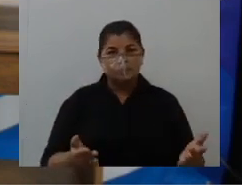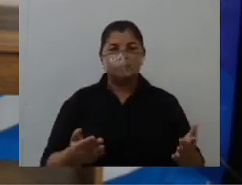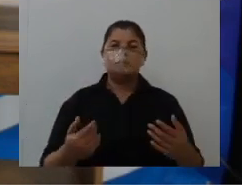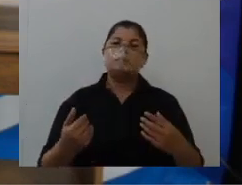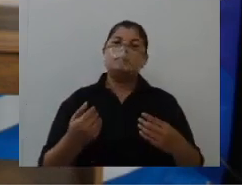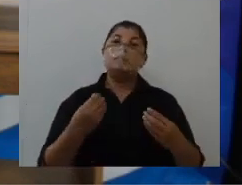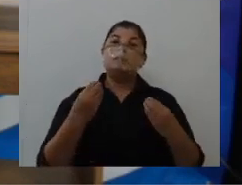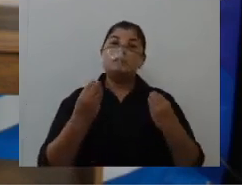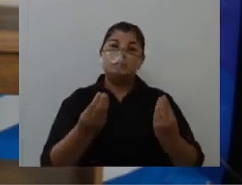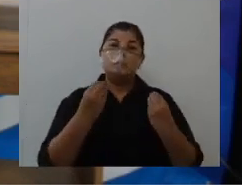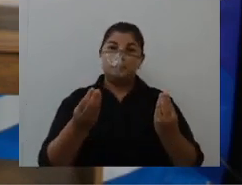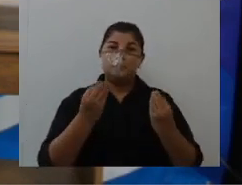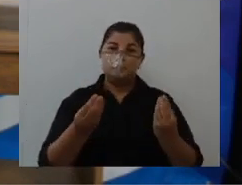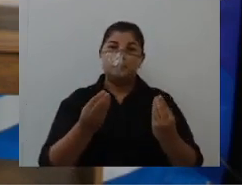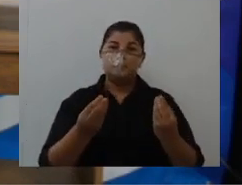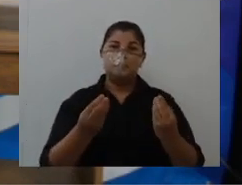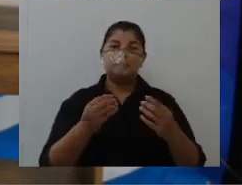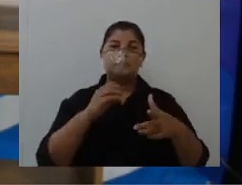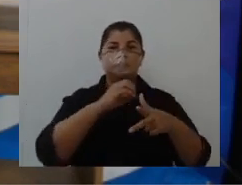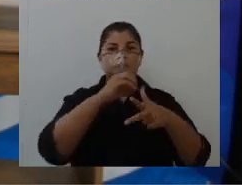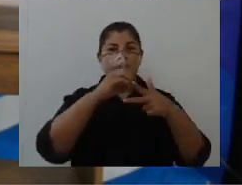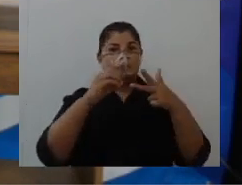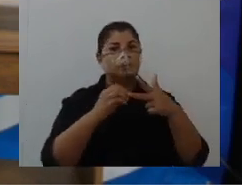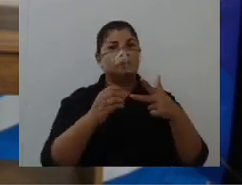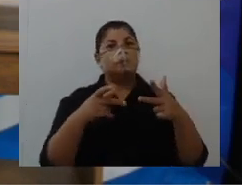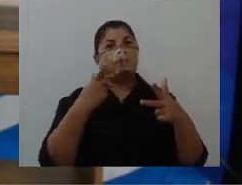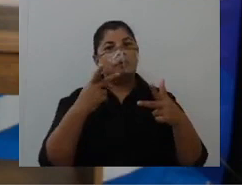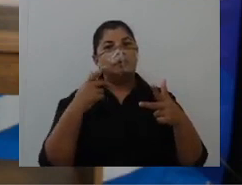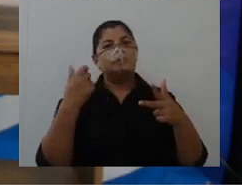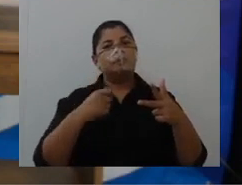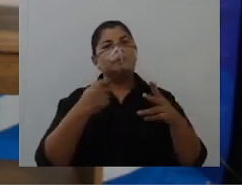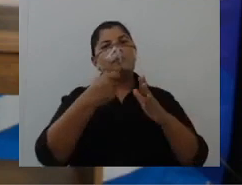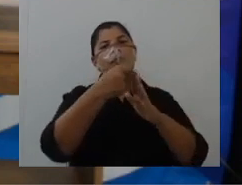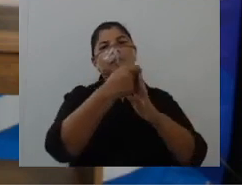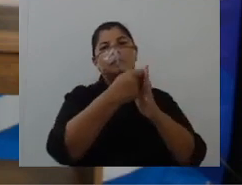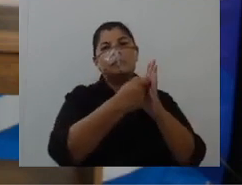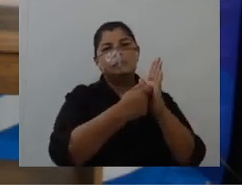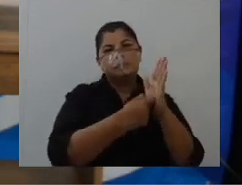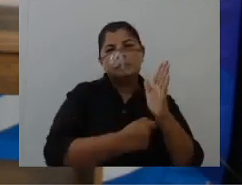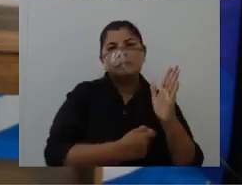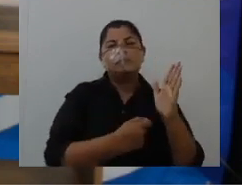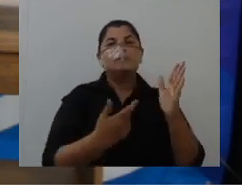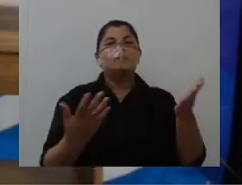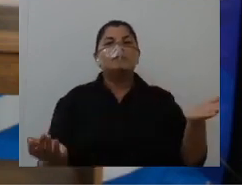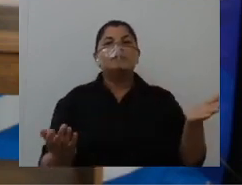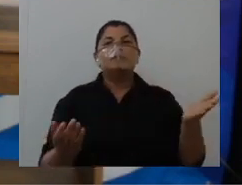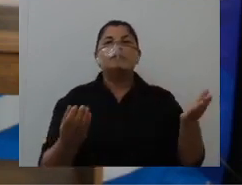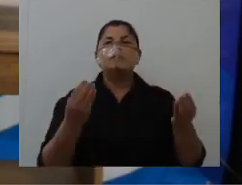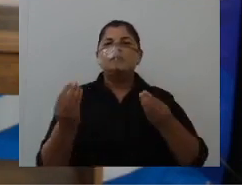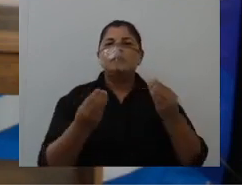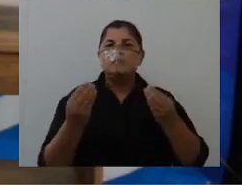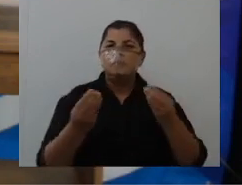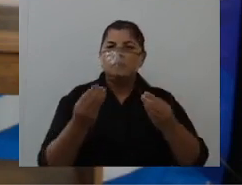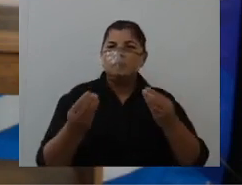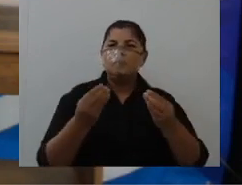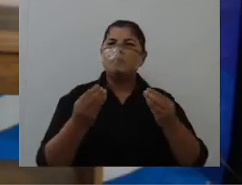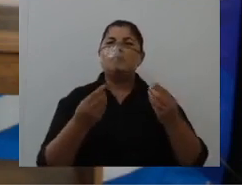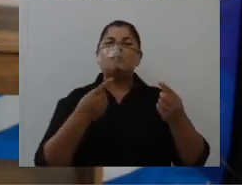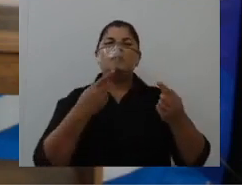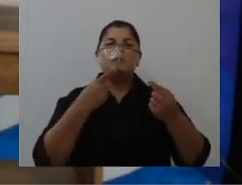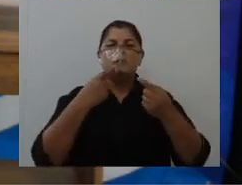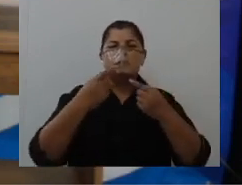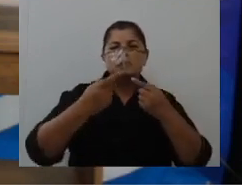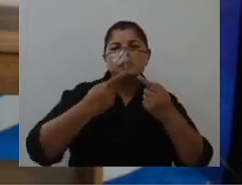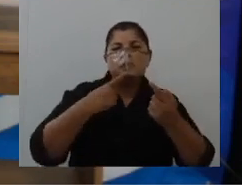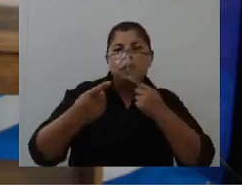Brasil. Perceba, o Enem exige que o candidato faça uma redação, né? Seguindo o padrão dissertativo argumentativo,